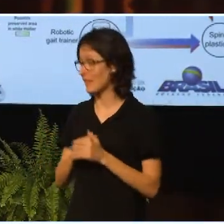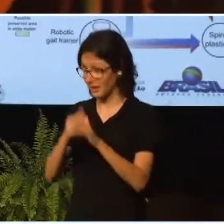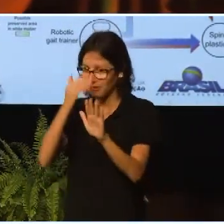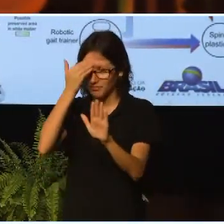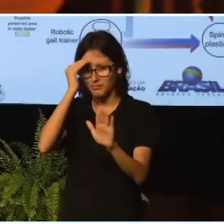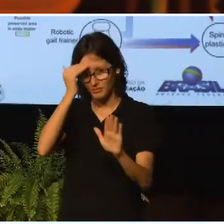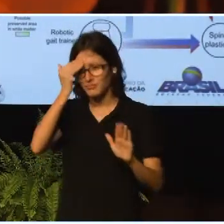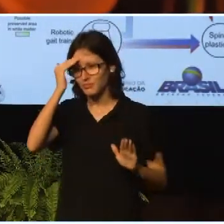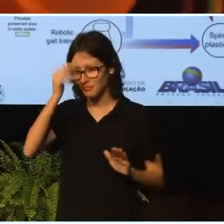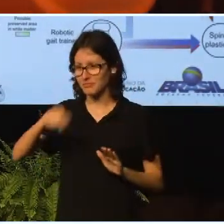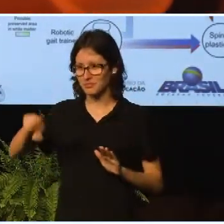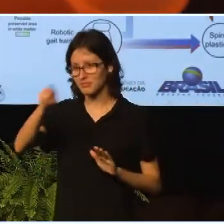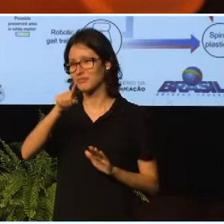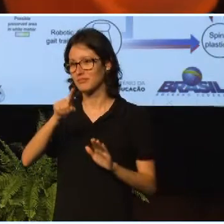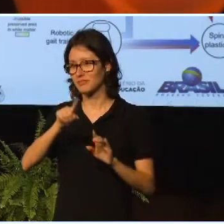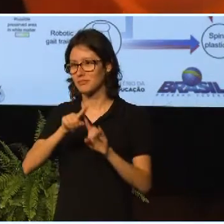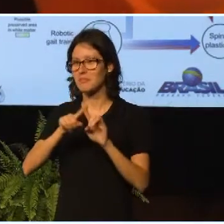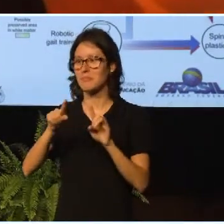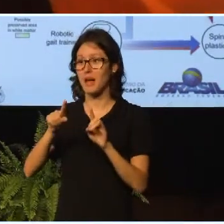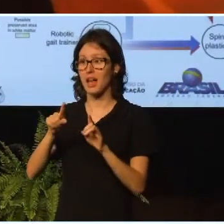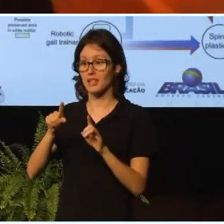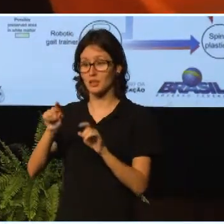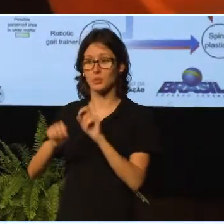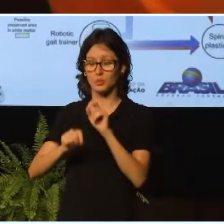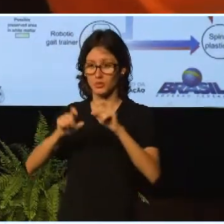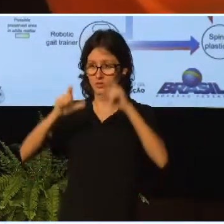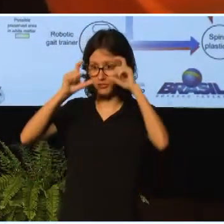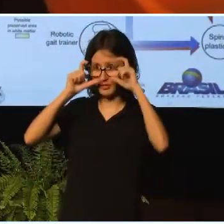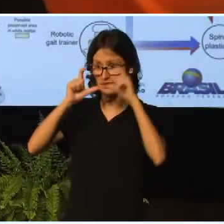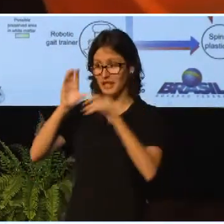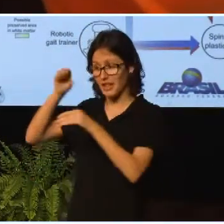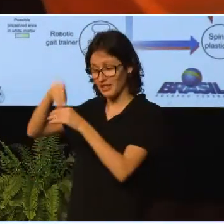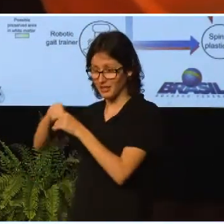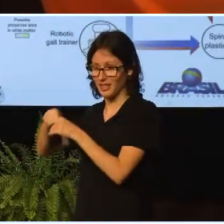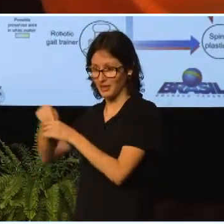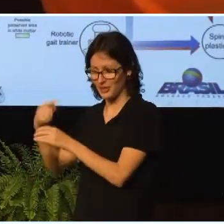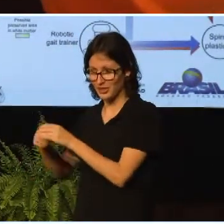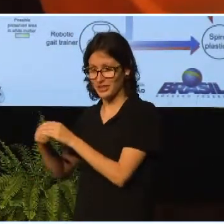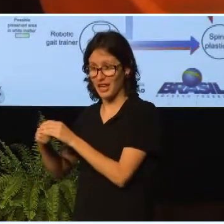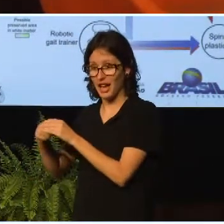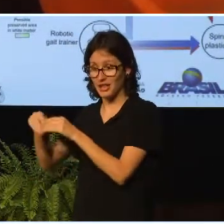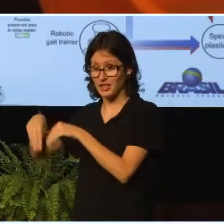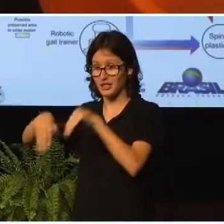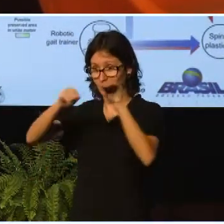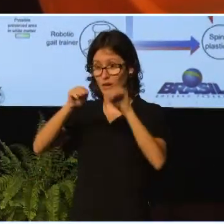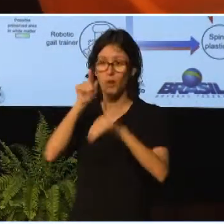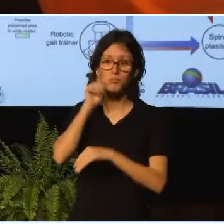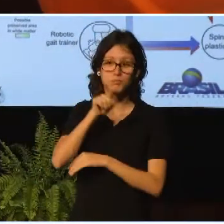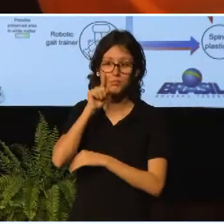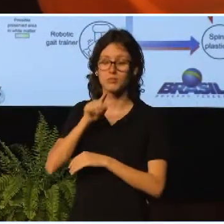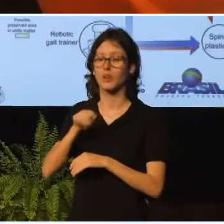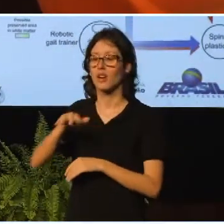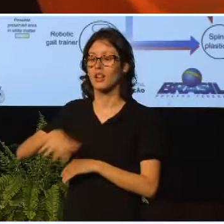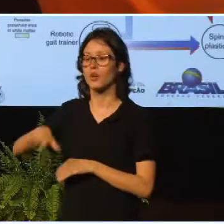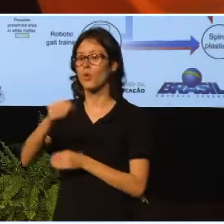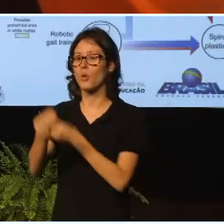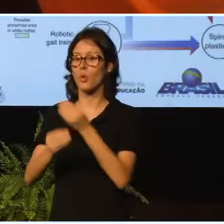Eu entendo, mas isso é realidade e saiu. Lá do Rio Grande do Norte, foi para os Estados Unidos. Em